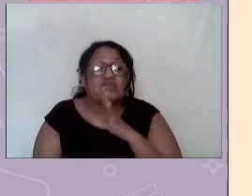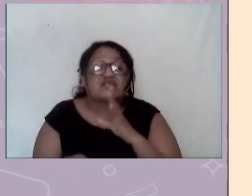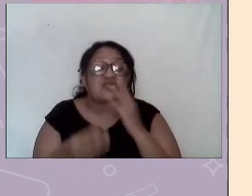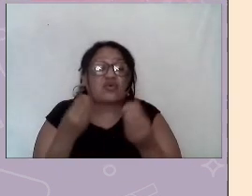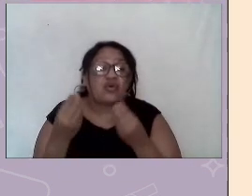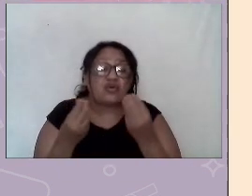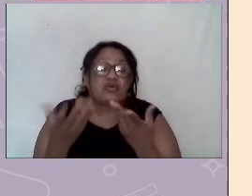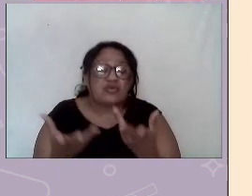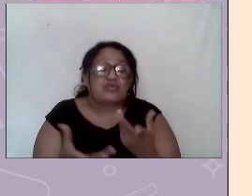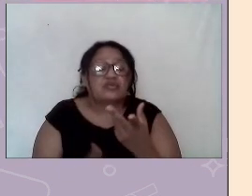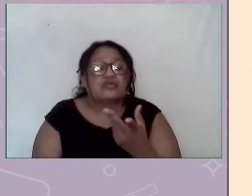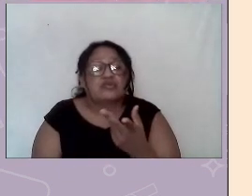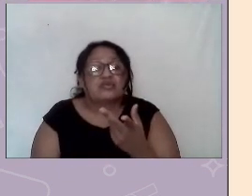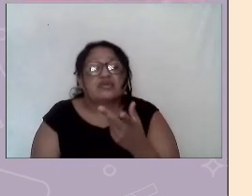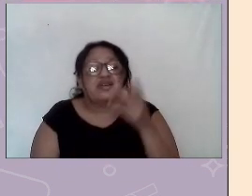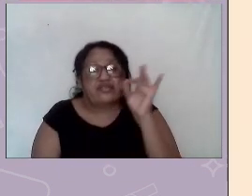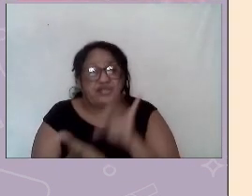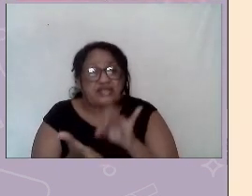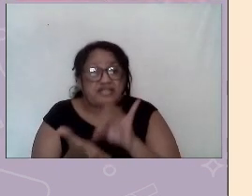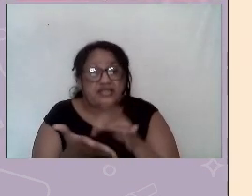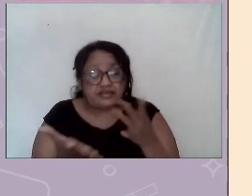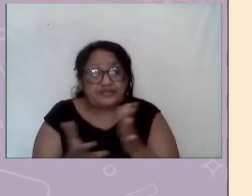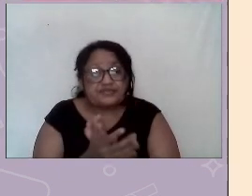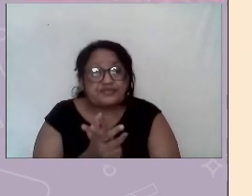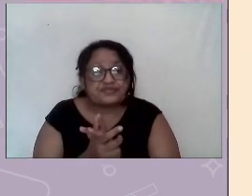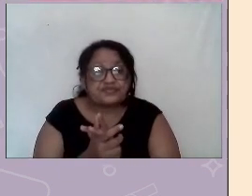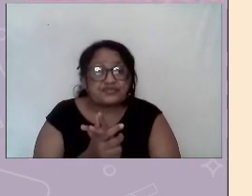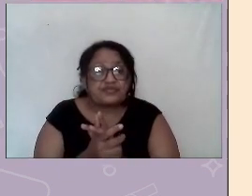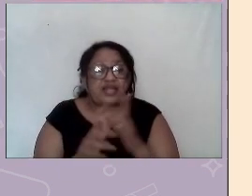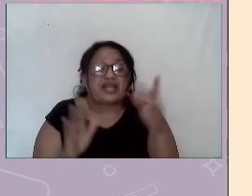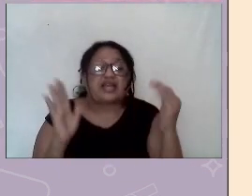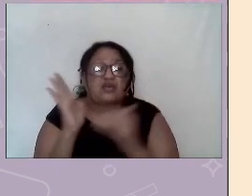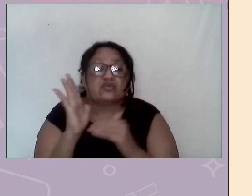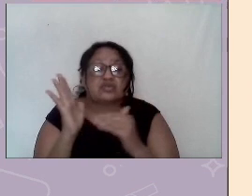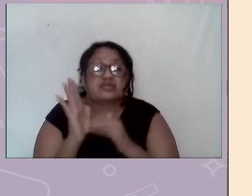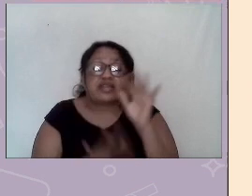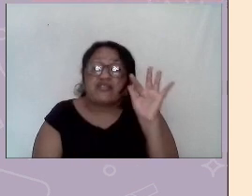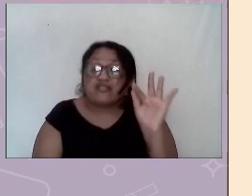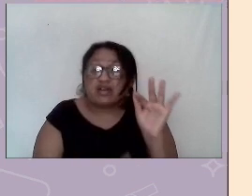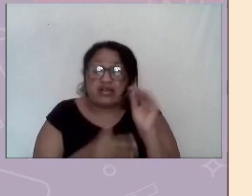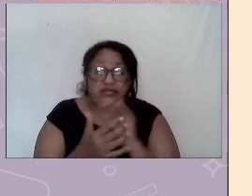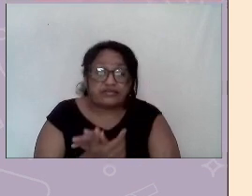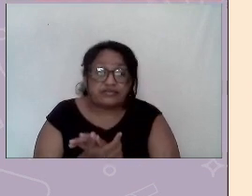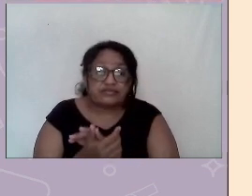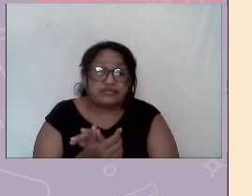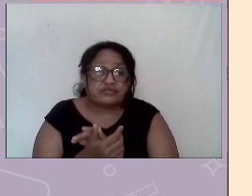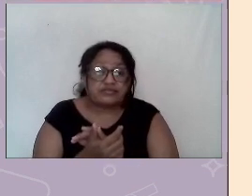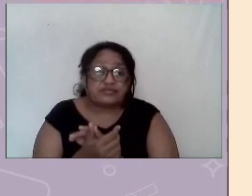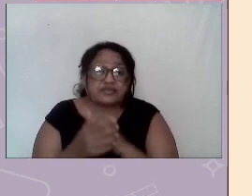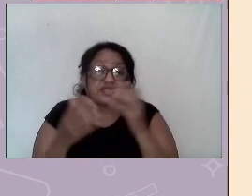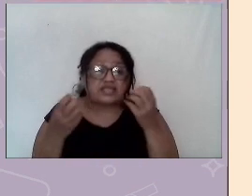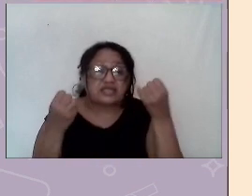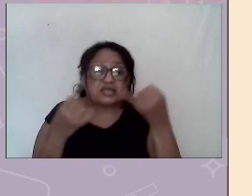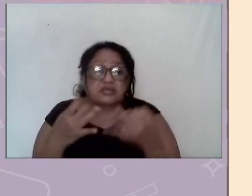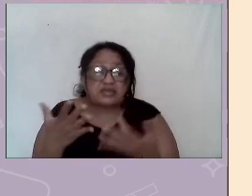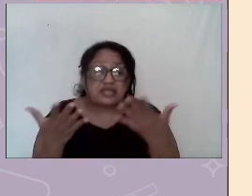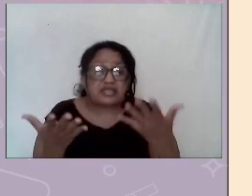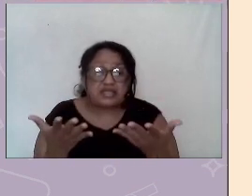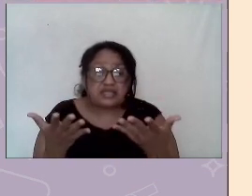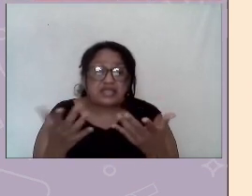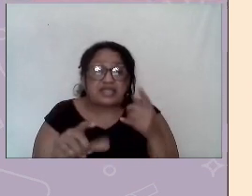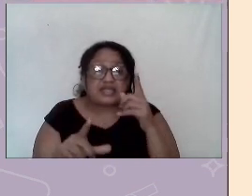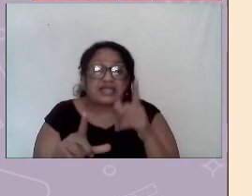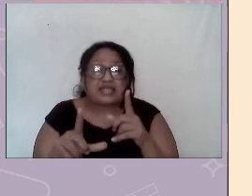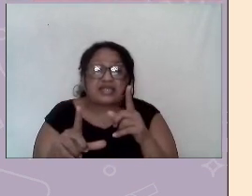então essa também é verdadeira e a última que é a falsa que nos indica que a letra D é a questão